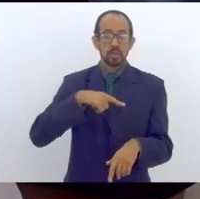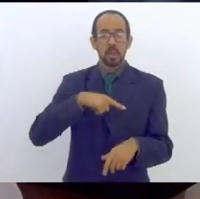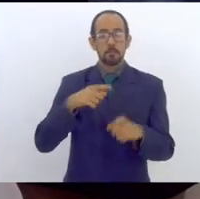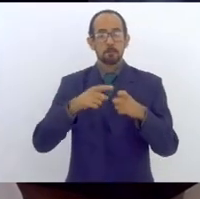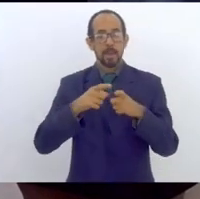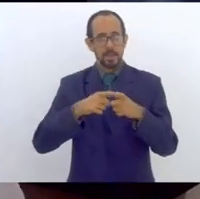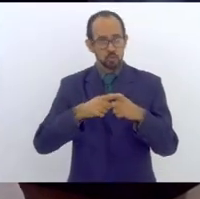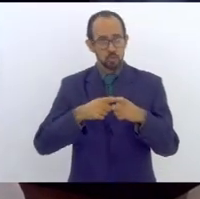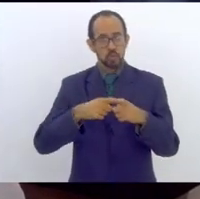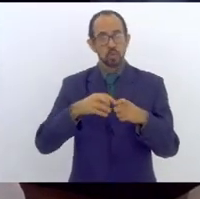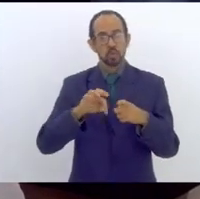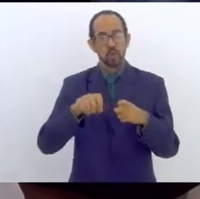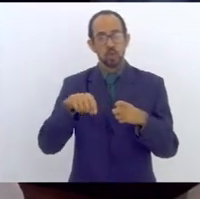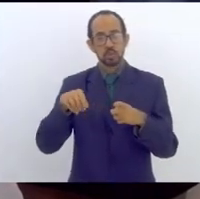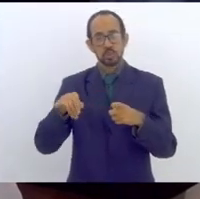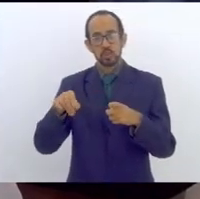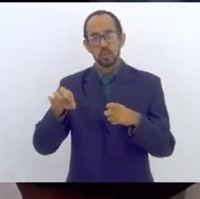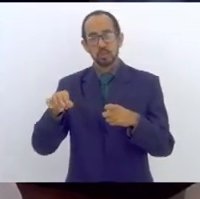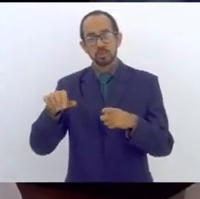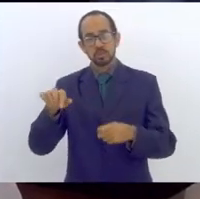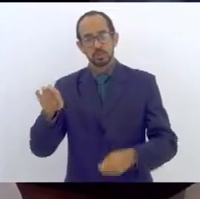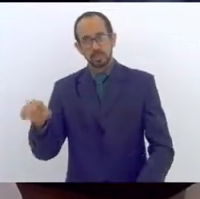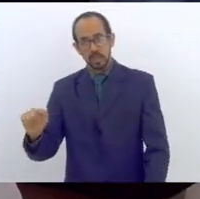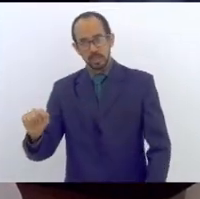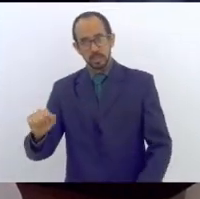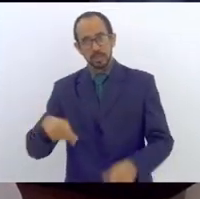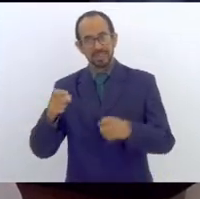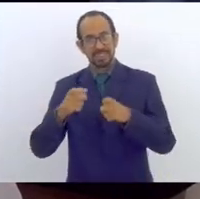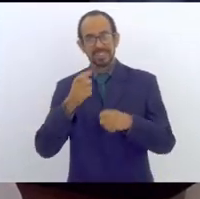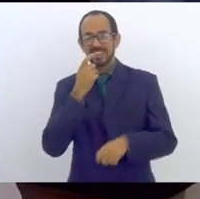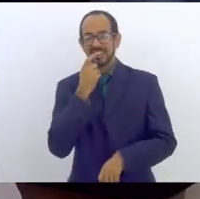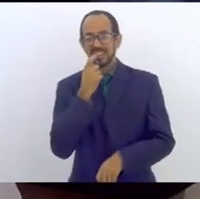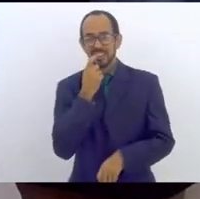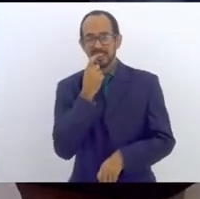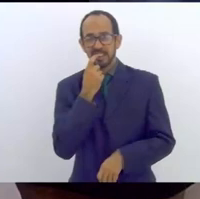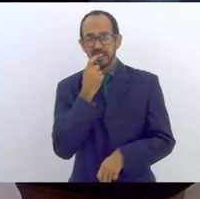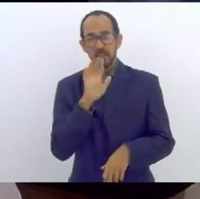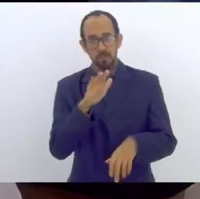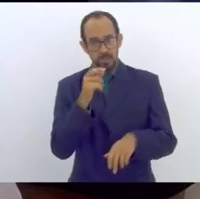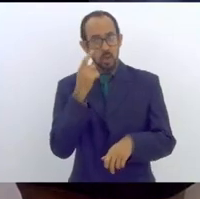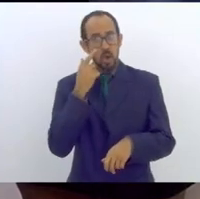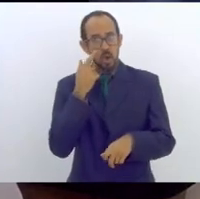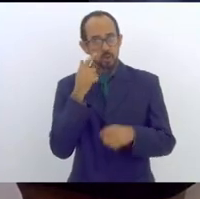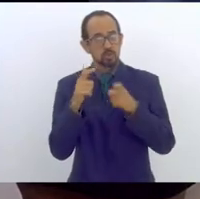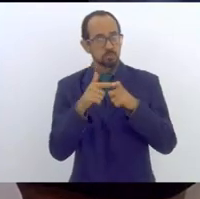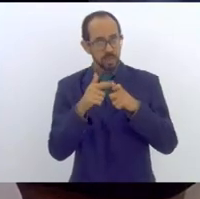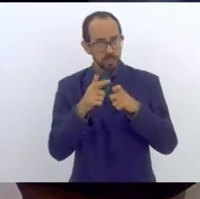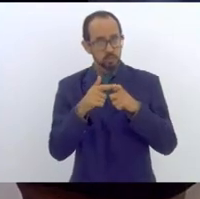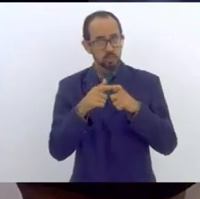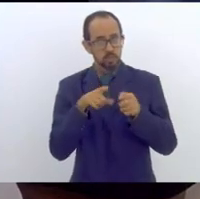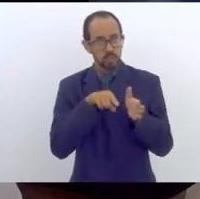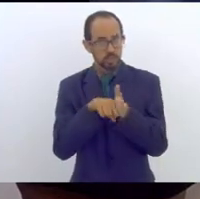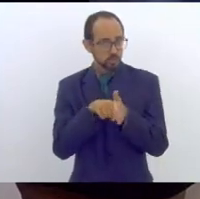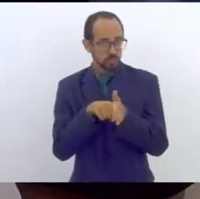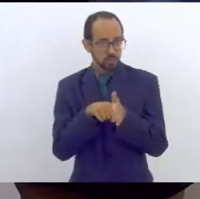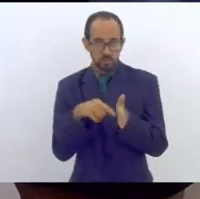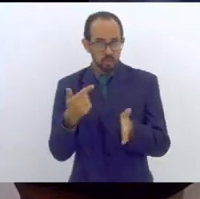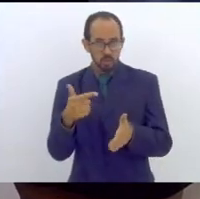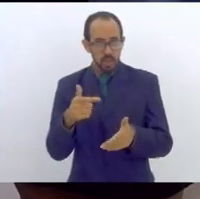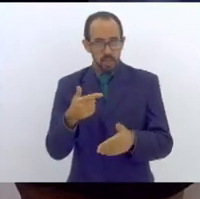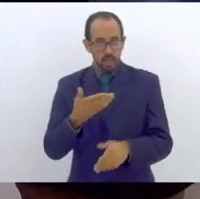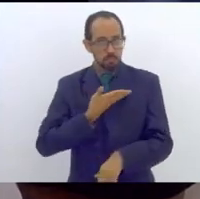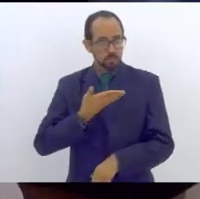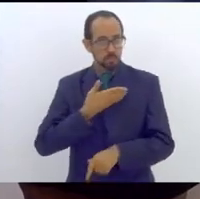entendeu eu tenho dentista agora vamos para os médicos Legista eu tenho certeza que é muito maior não tem colega para trabalhar